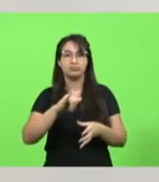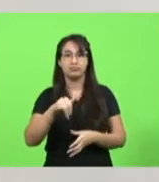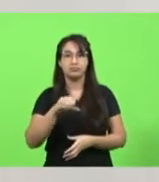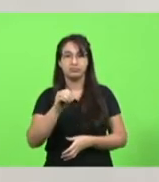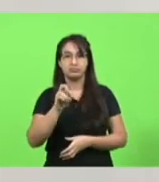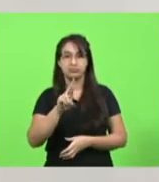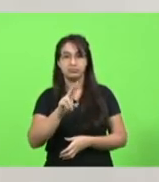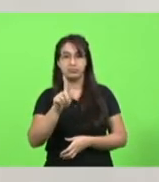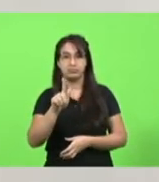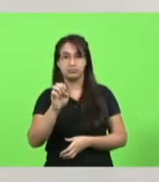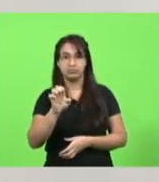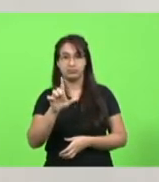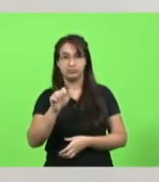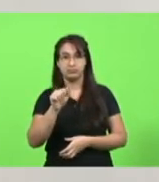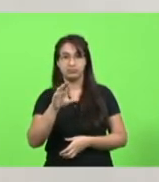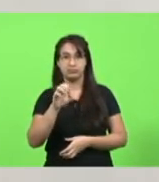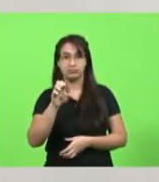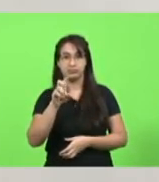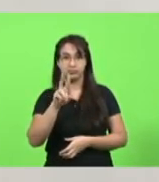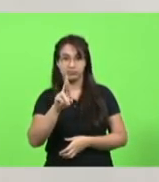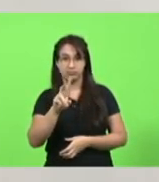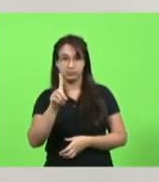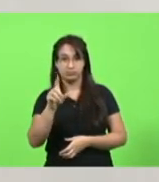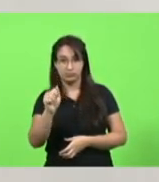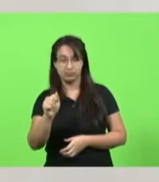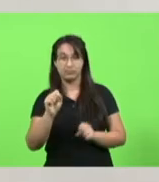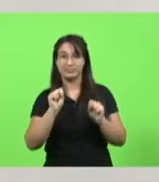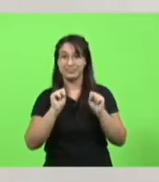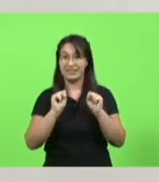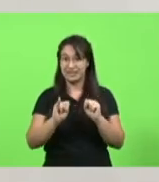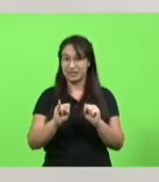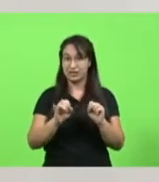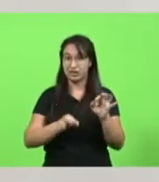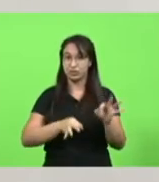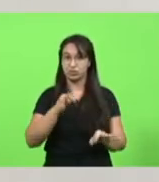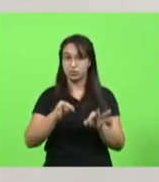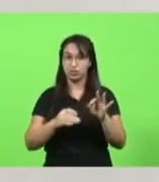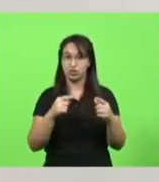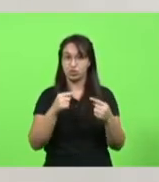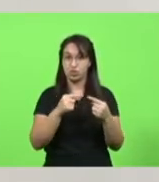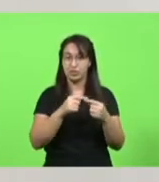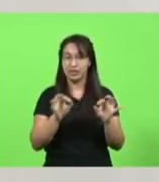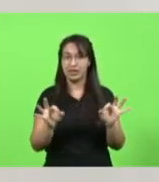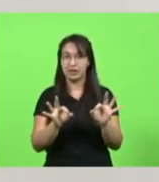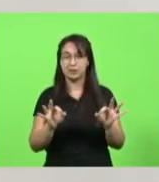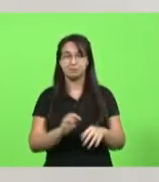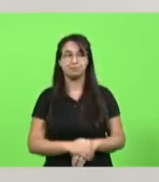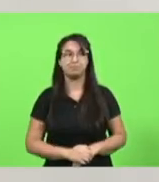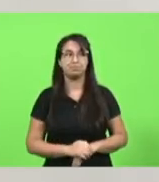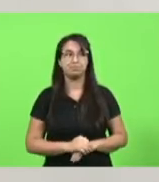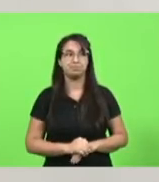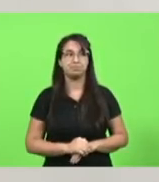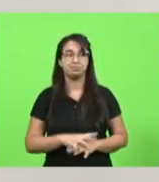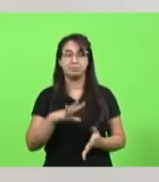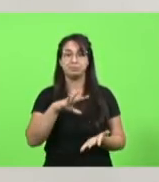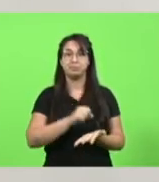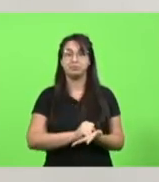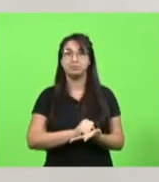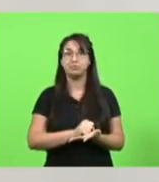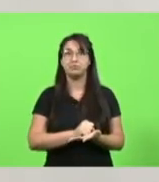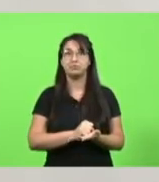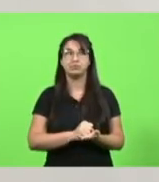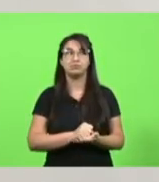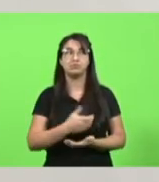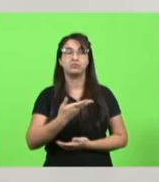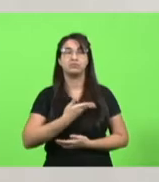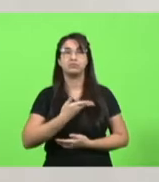segurança jurídica da sua validade da CDE. Eu quero aqui, senhor presidente, fazer o registro do nosso